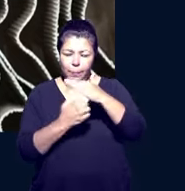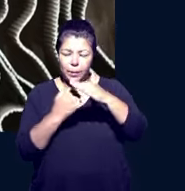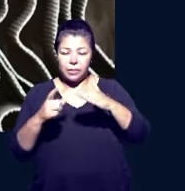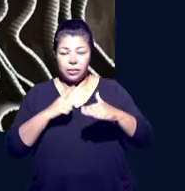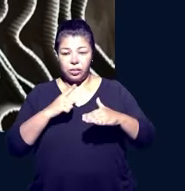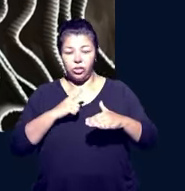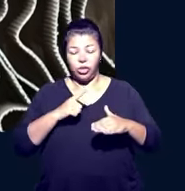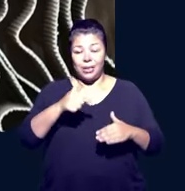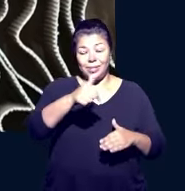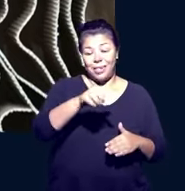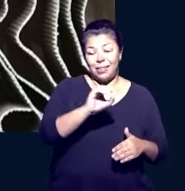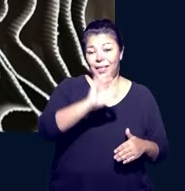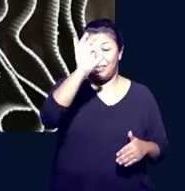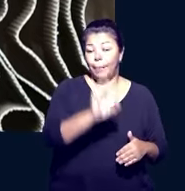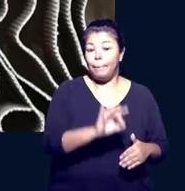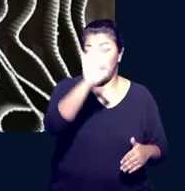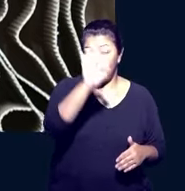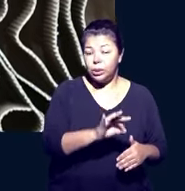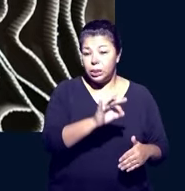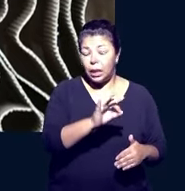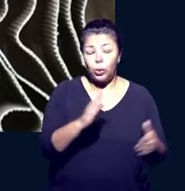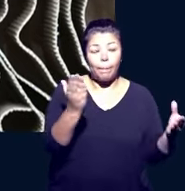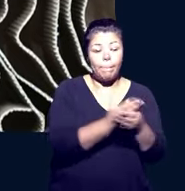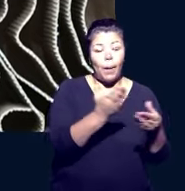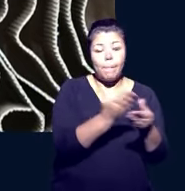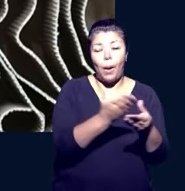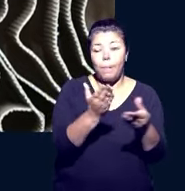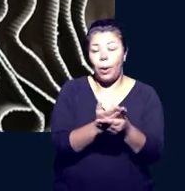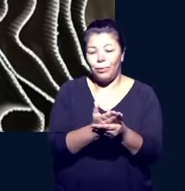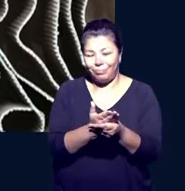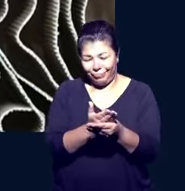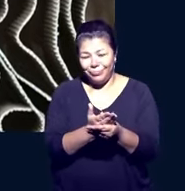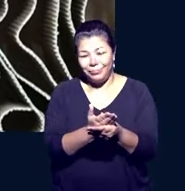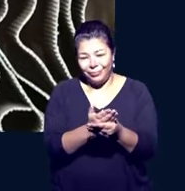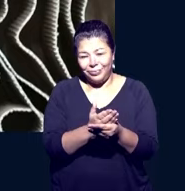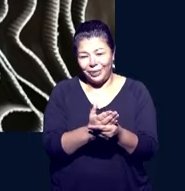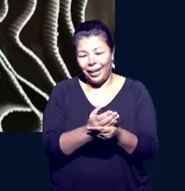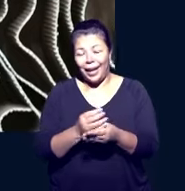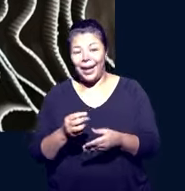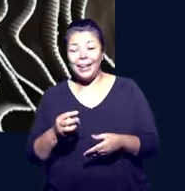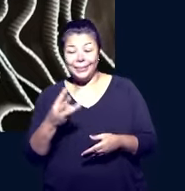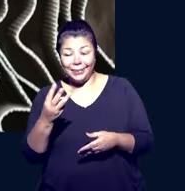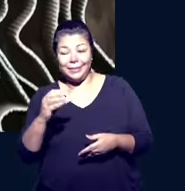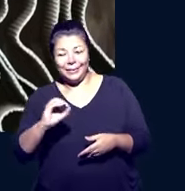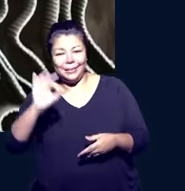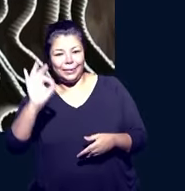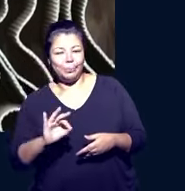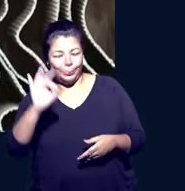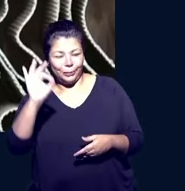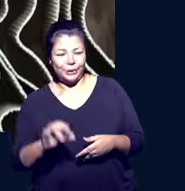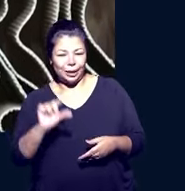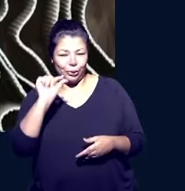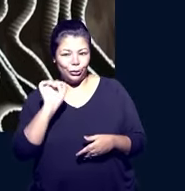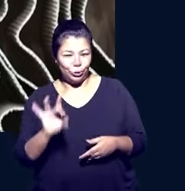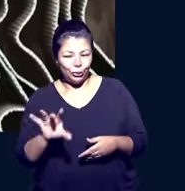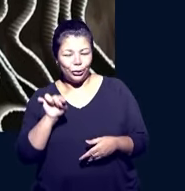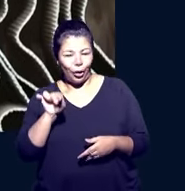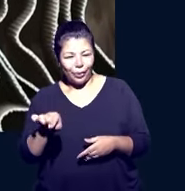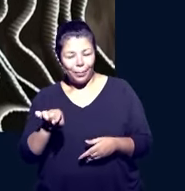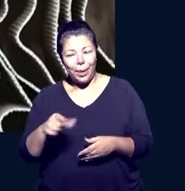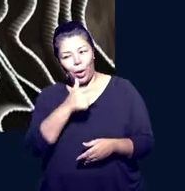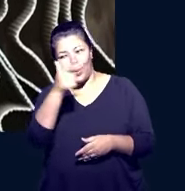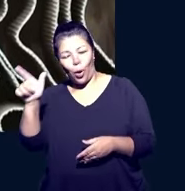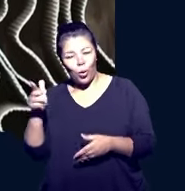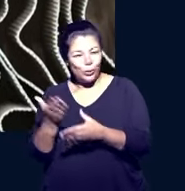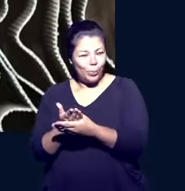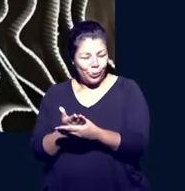trabalhistas no Brasil e 3% seu faturamento no Brasil então era uma situação anacrônica essa questão da da